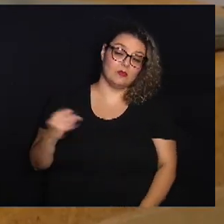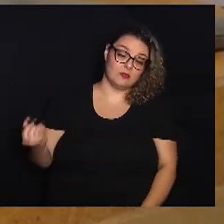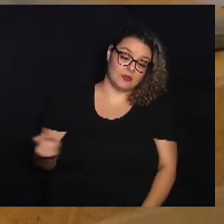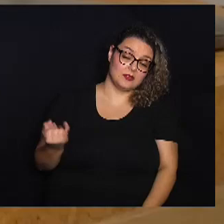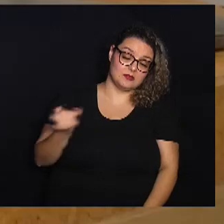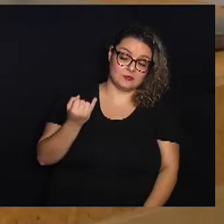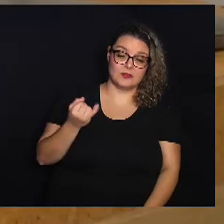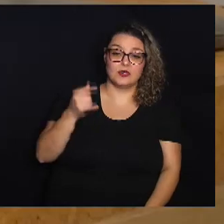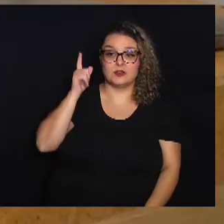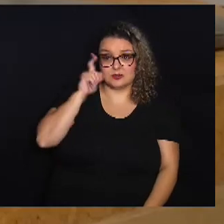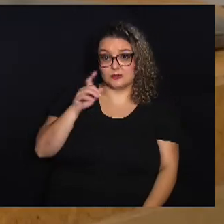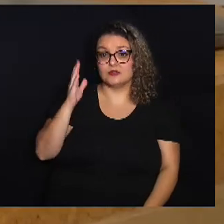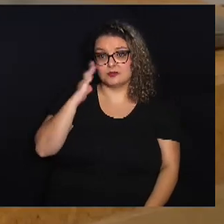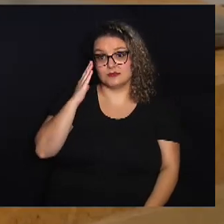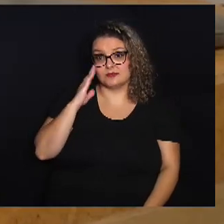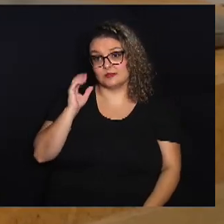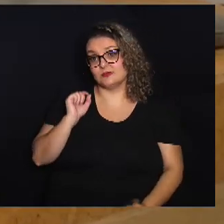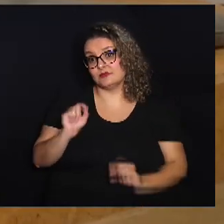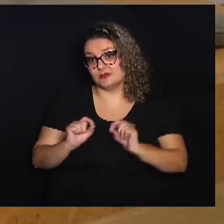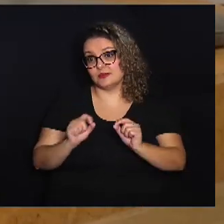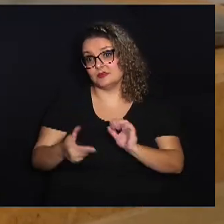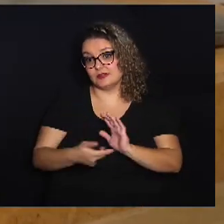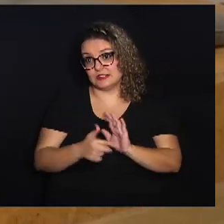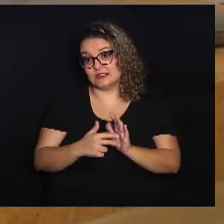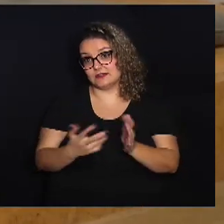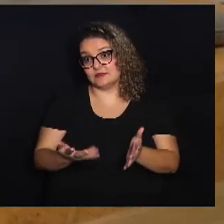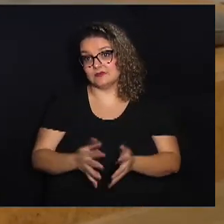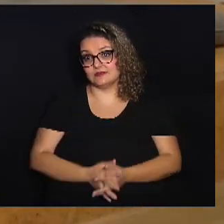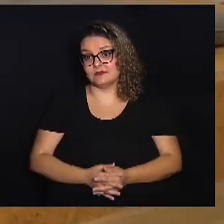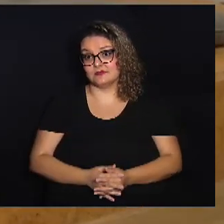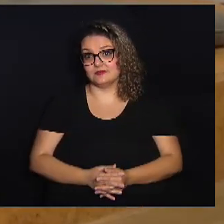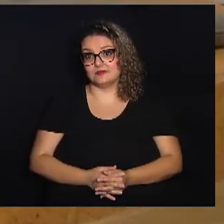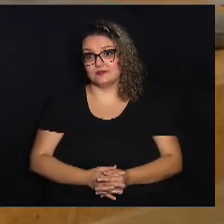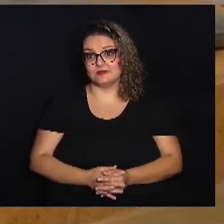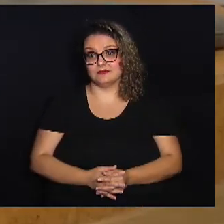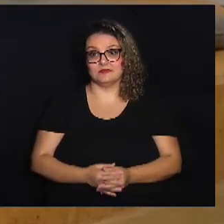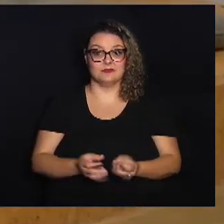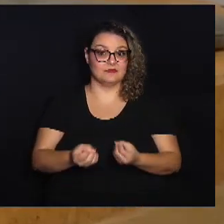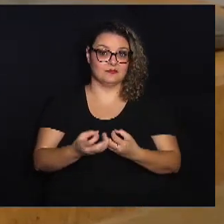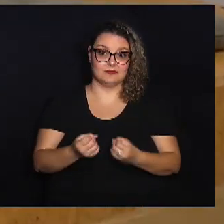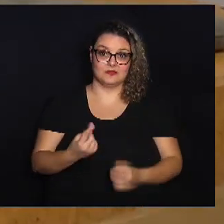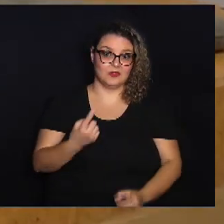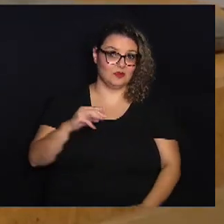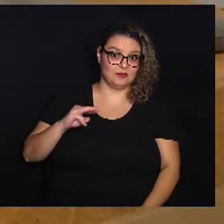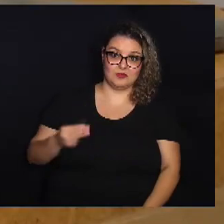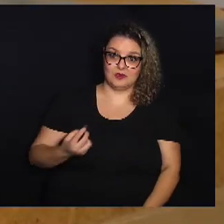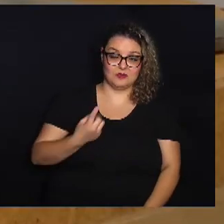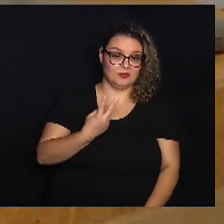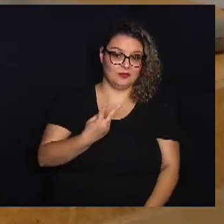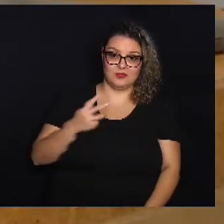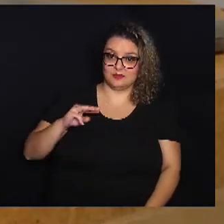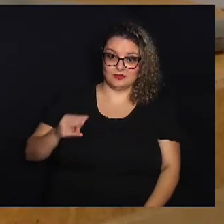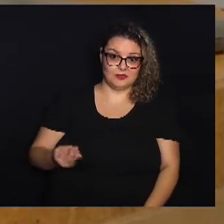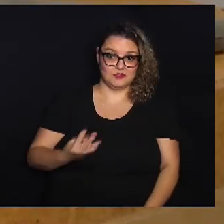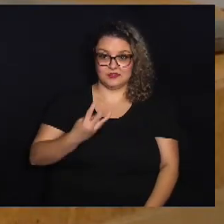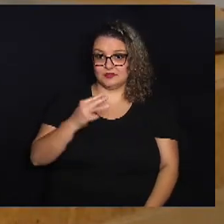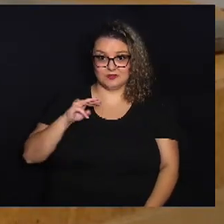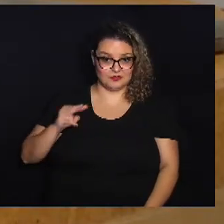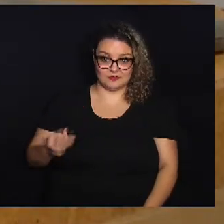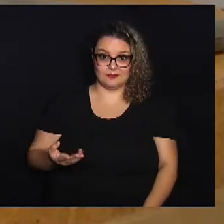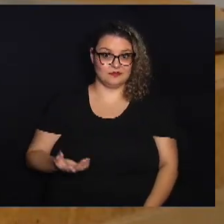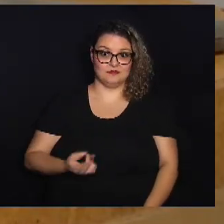conseguir entender o que eles dizem, né? Então, hoje a gente consegue bancos de dados de 1 milhão, 2 milhões, dados de 3 milhões, 1000,